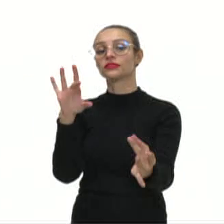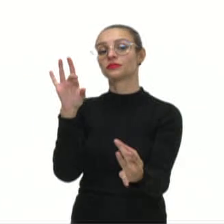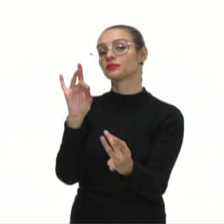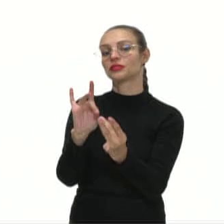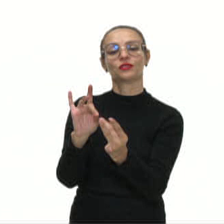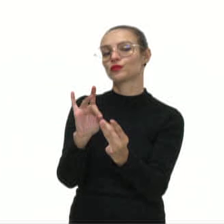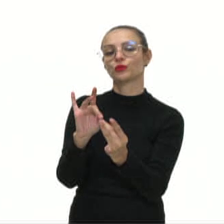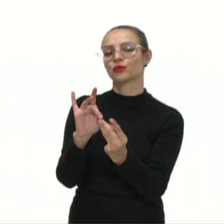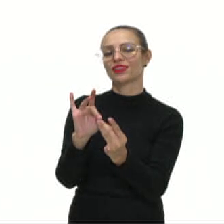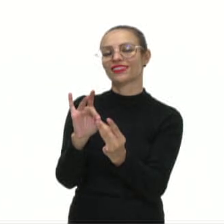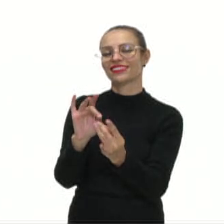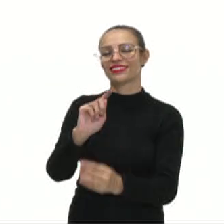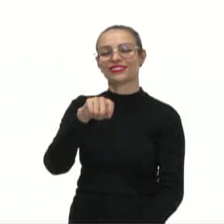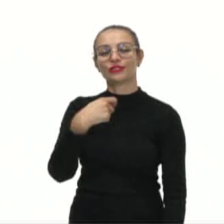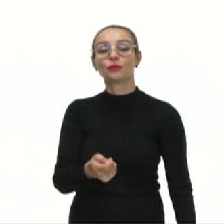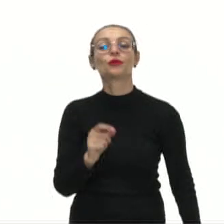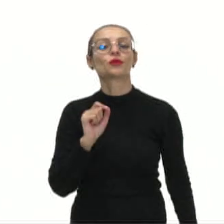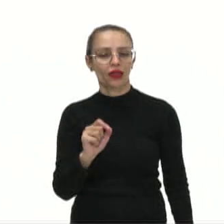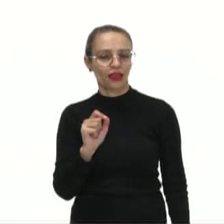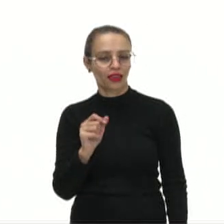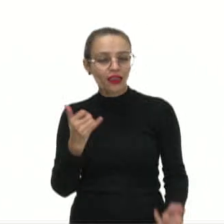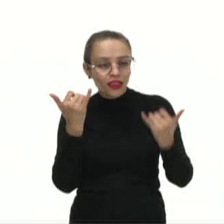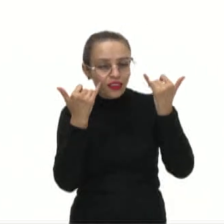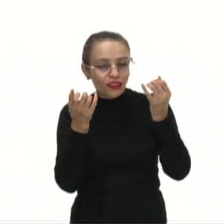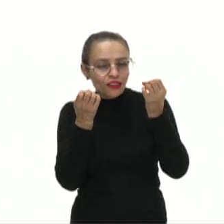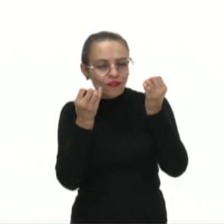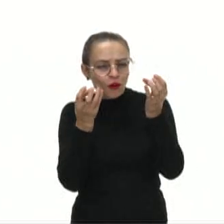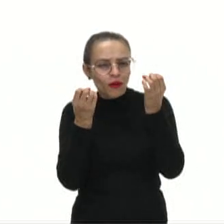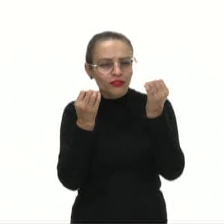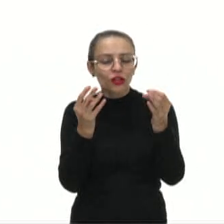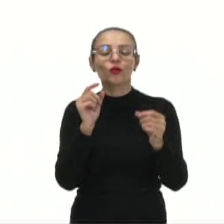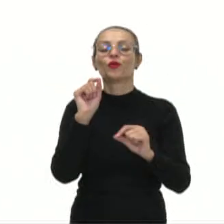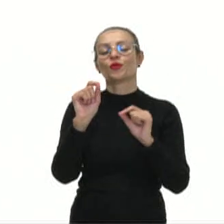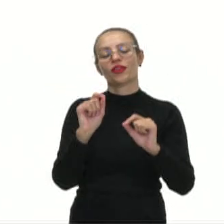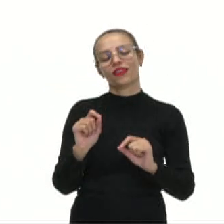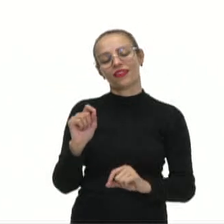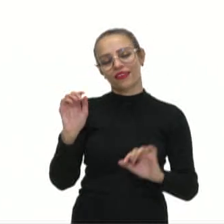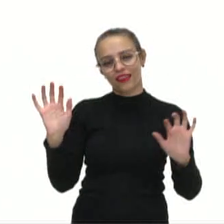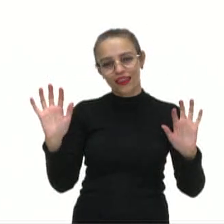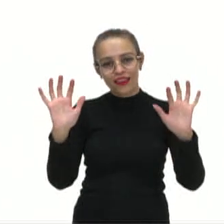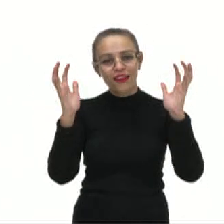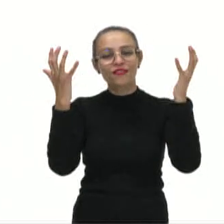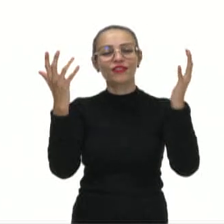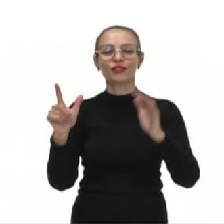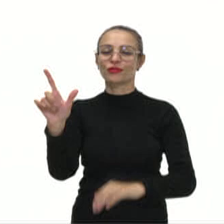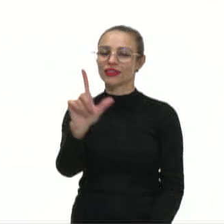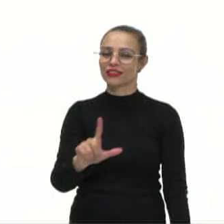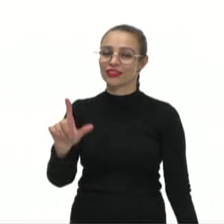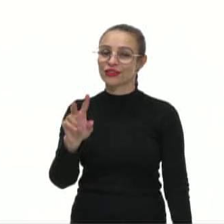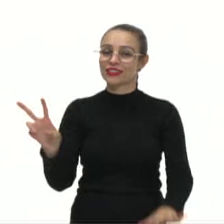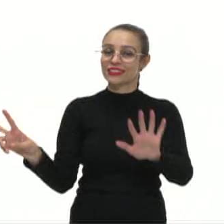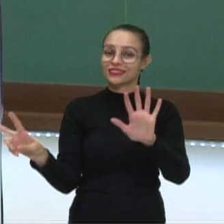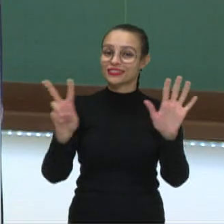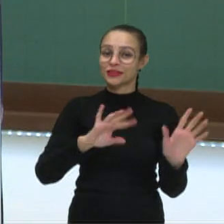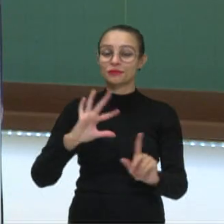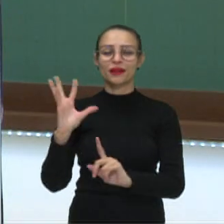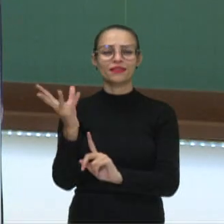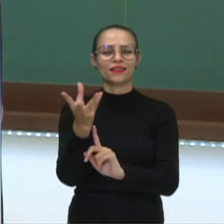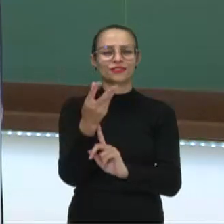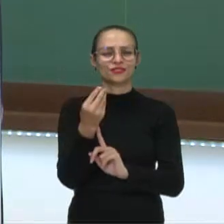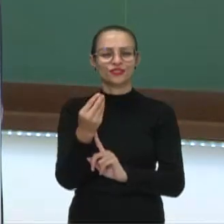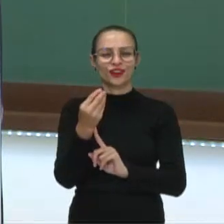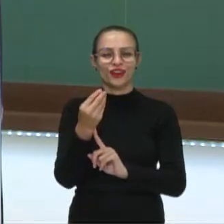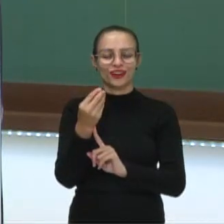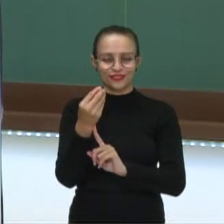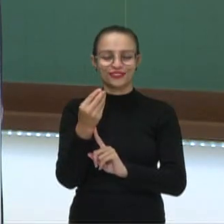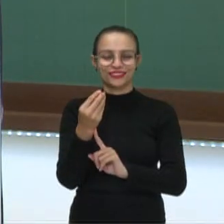especificamente informação sobre o quê? Sobre o evento da literatura Semana de Arte Moderna, a famosa